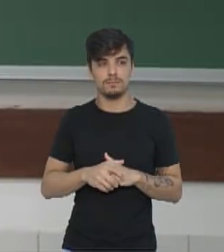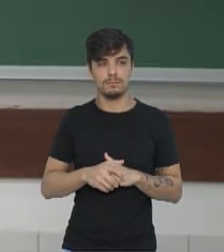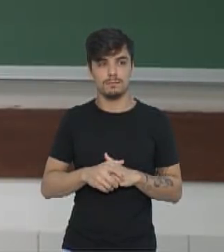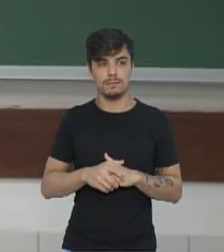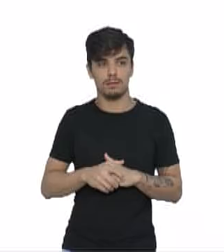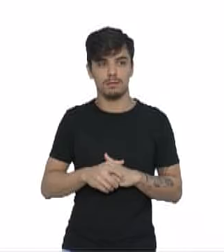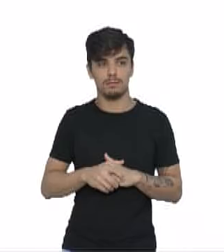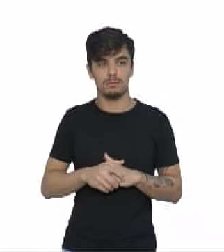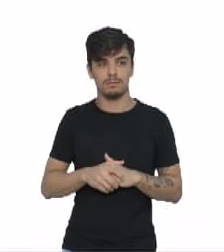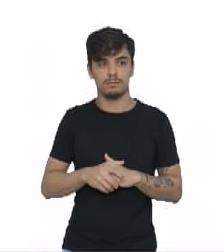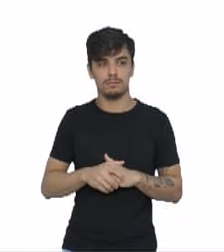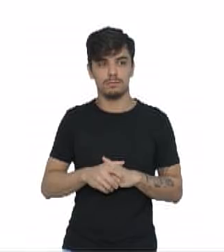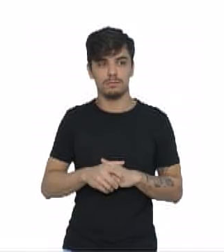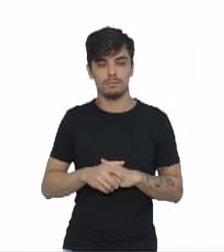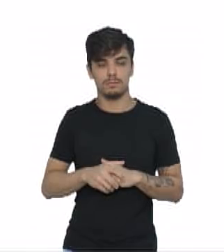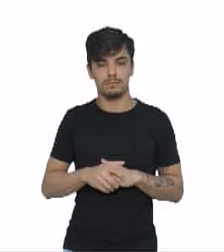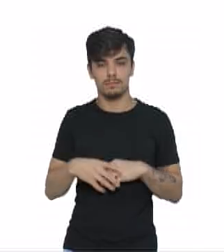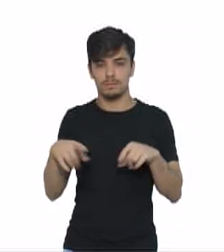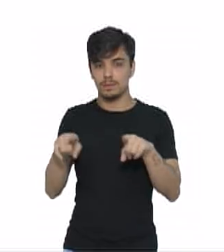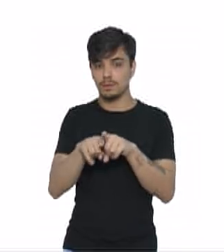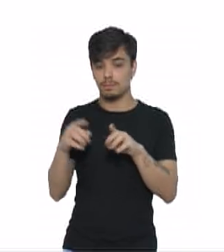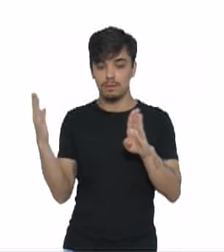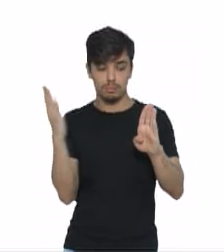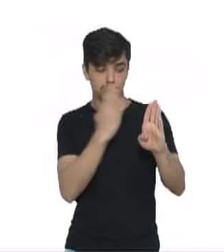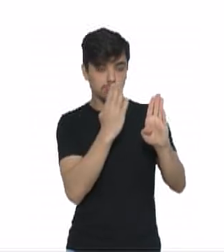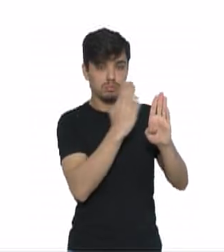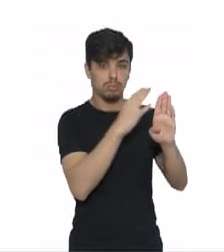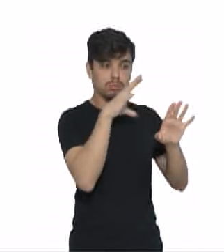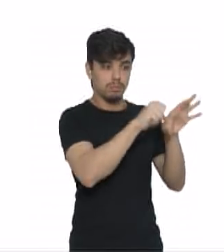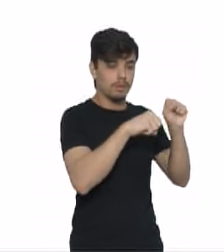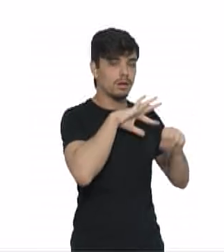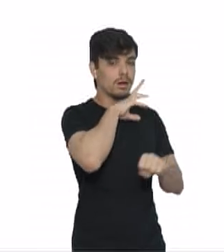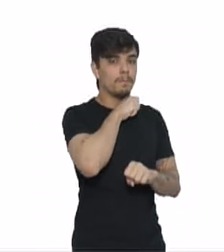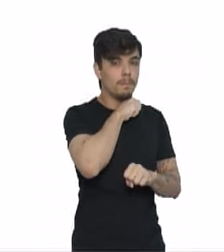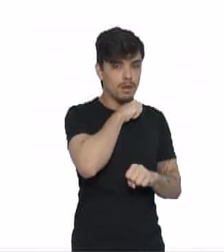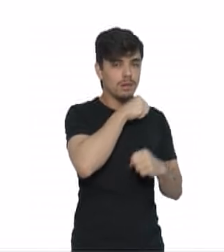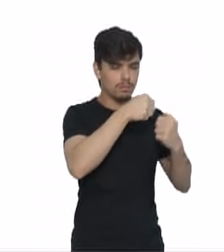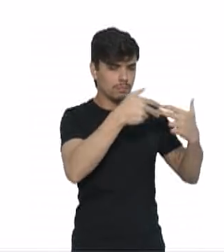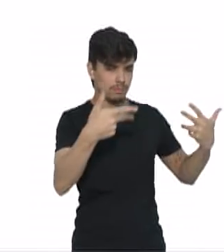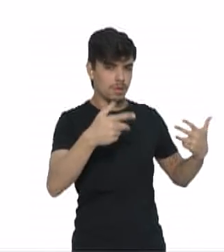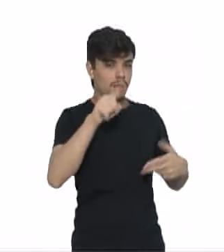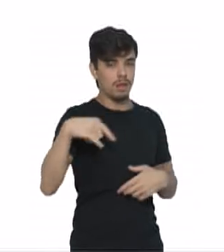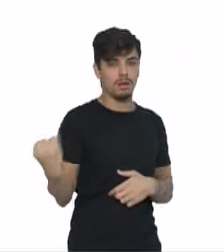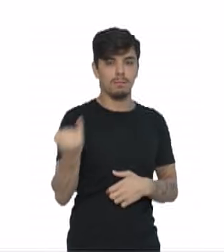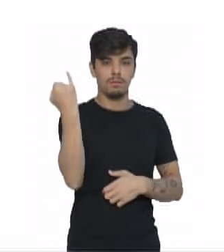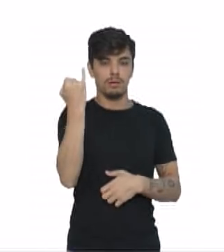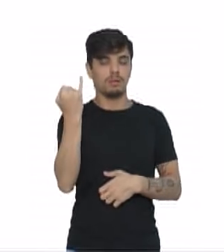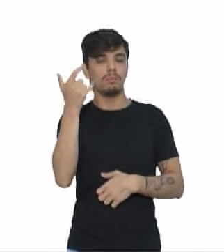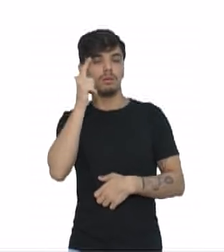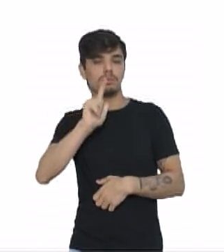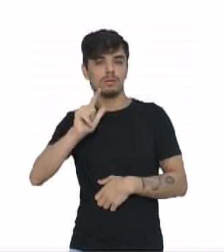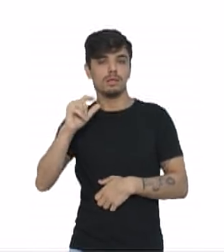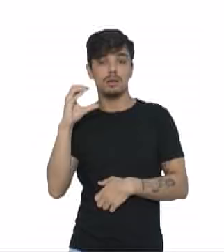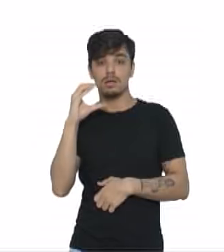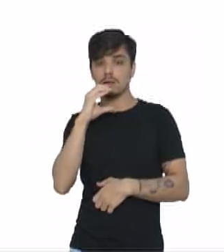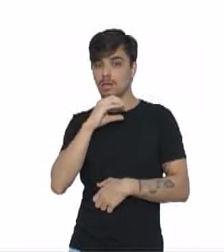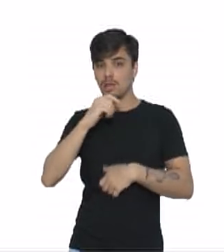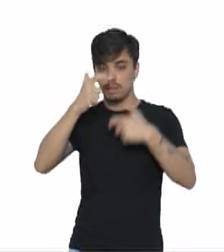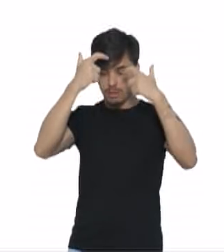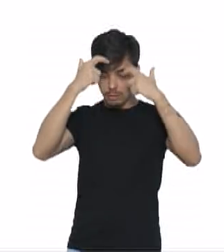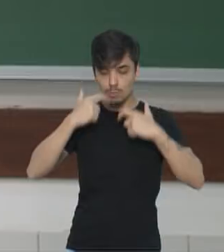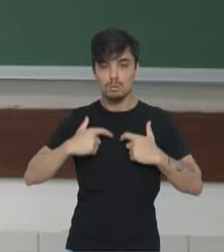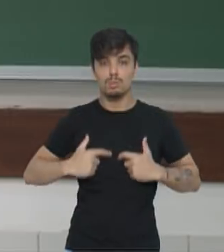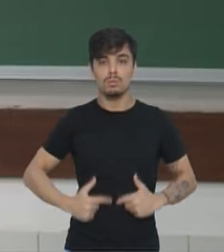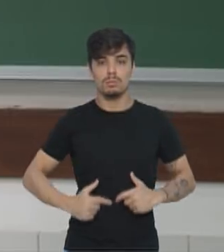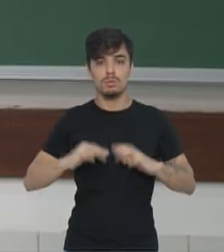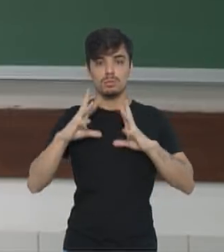E além disso aí, a caça dos animais para eles também era importante para conseguir o aquecimento para eles, usando,